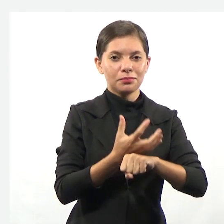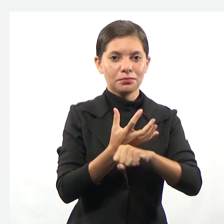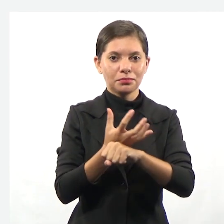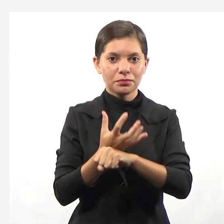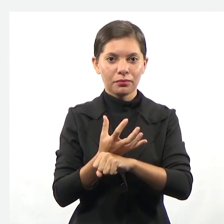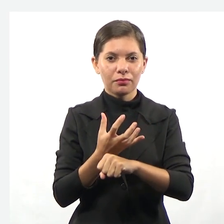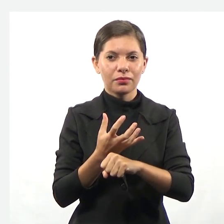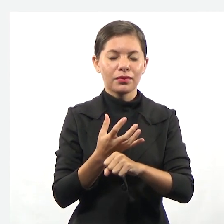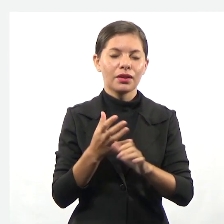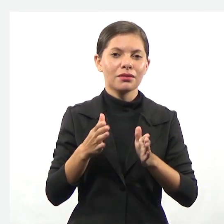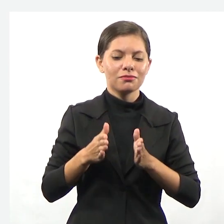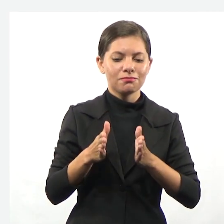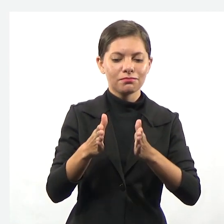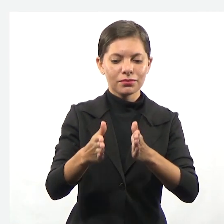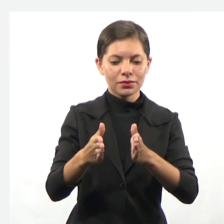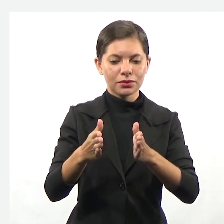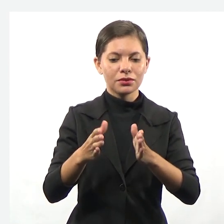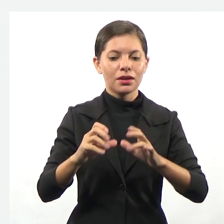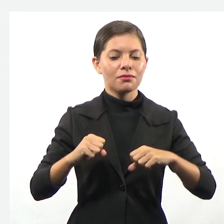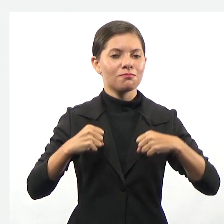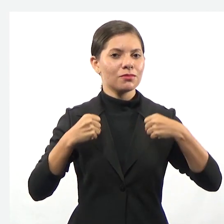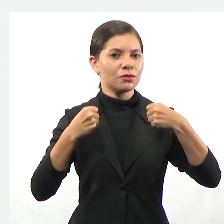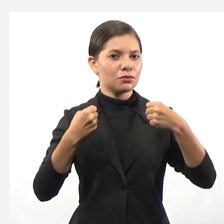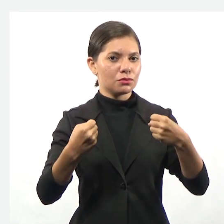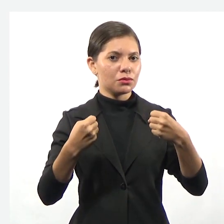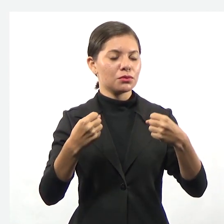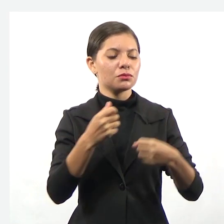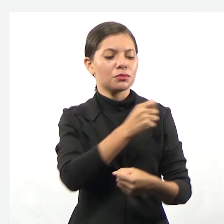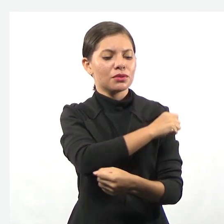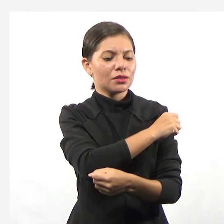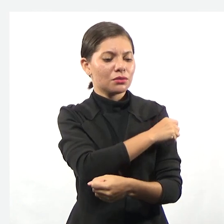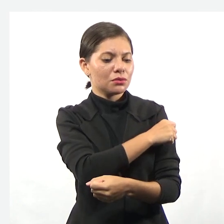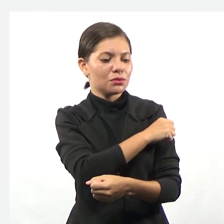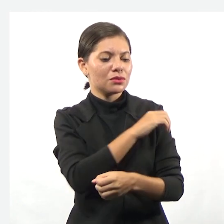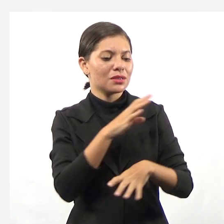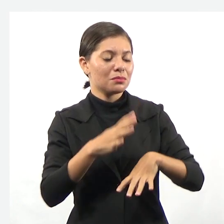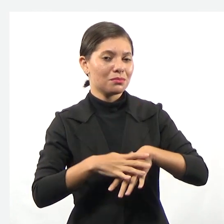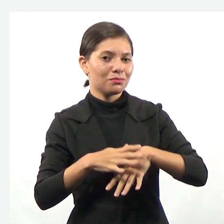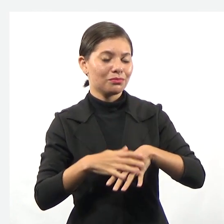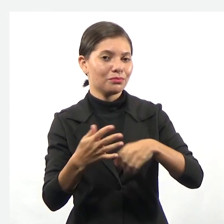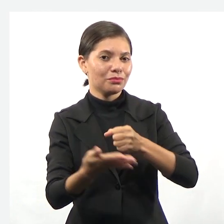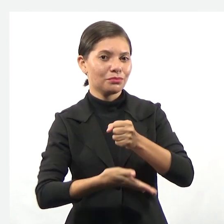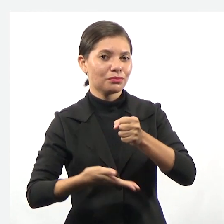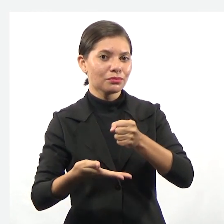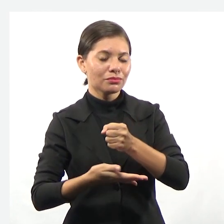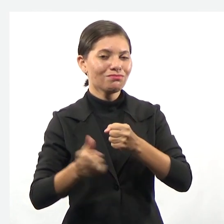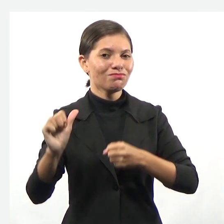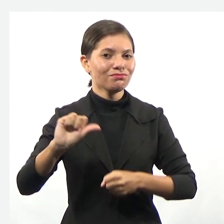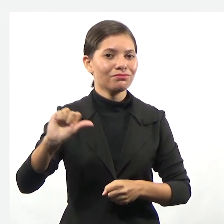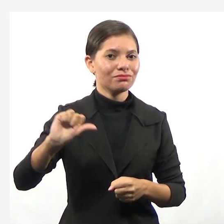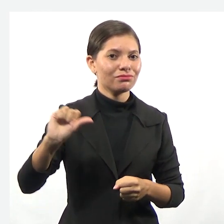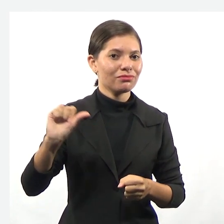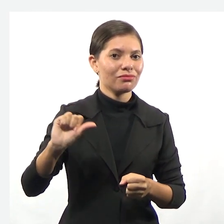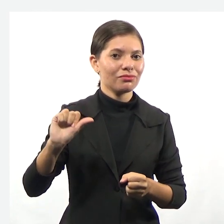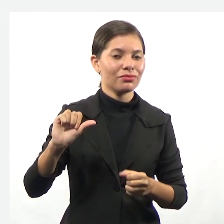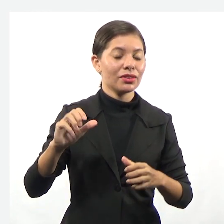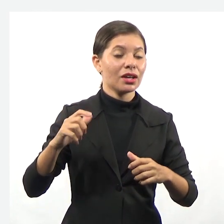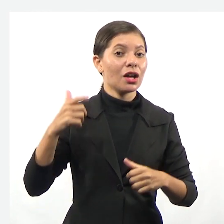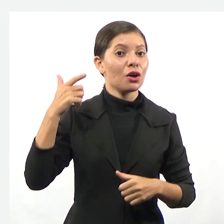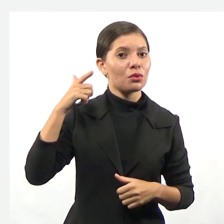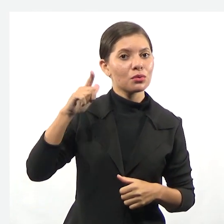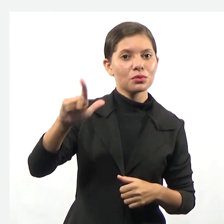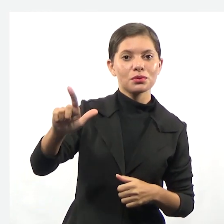matemática básica, mas que possam conseguir aproveitamento ou conseguir aprovação lá na disciplina de cálculo.